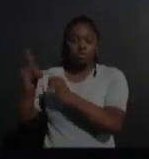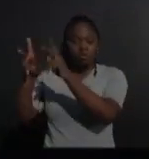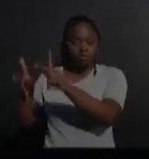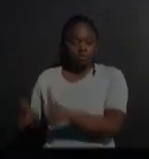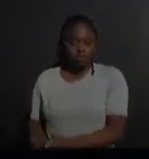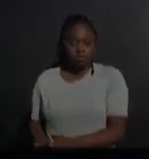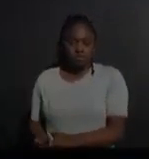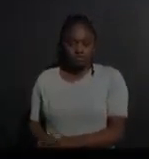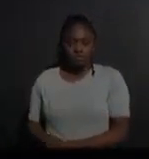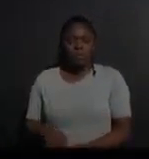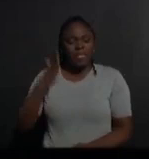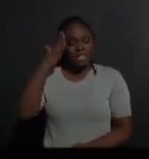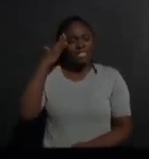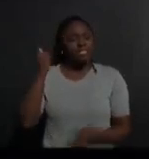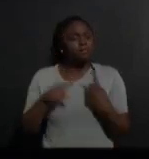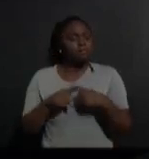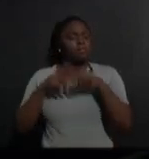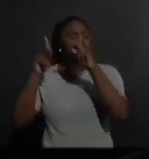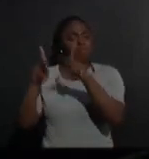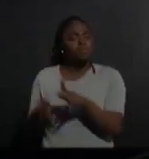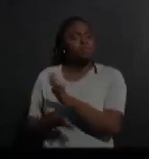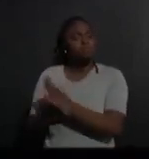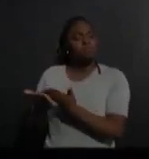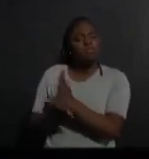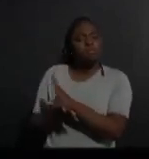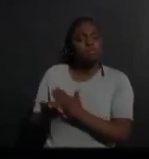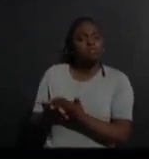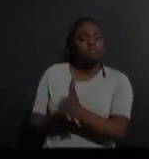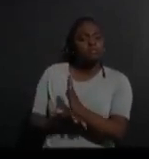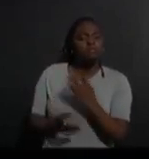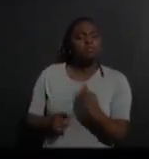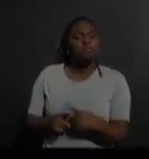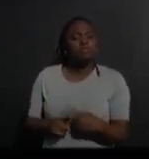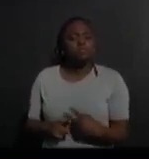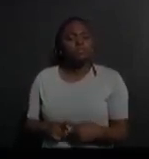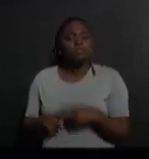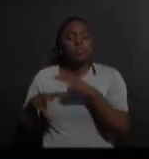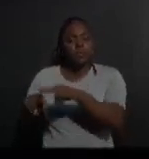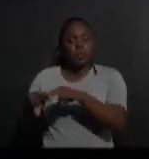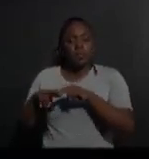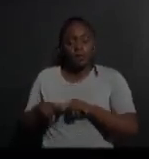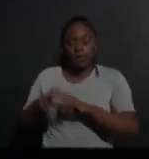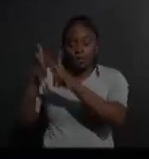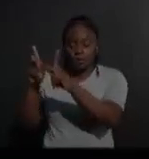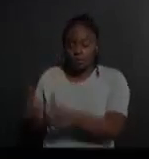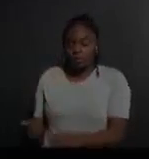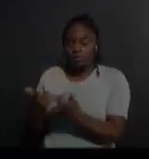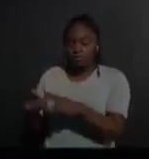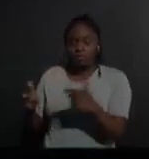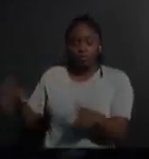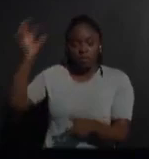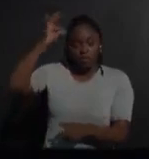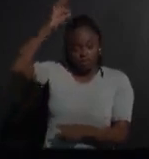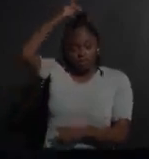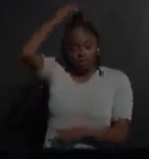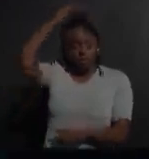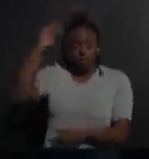chatas? Eu já falei isso aqui 100 vezes. Esvaziamento do Espírito Santo é o causador número 1 de